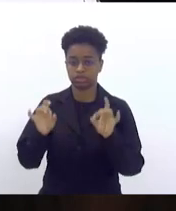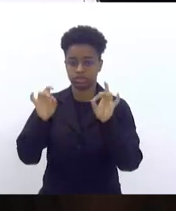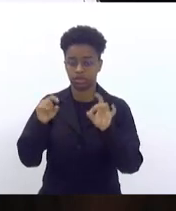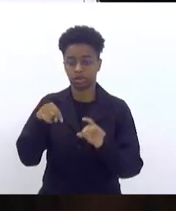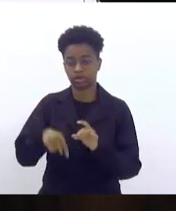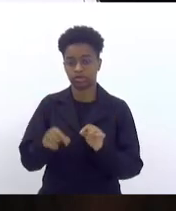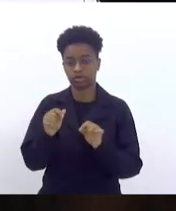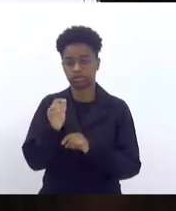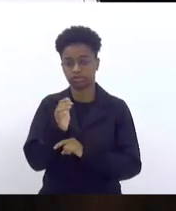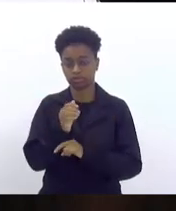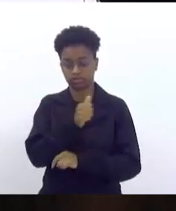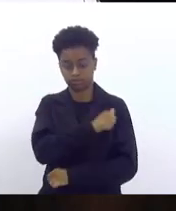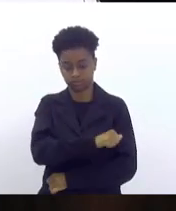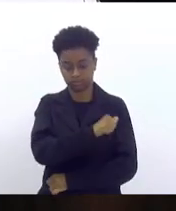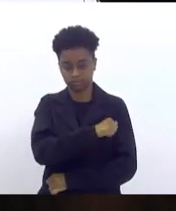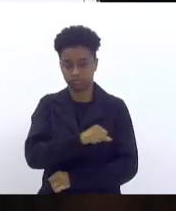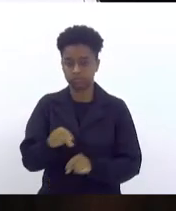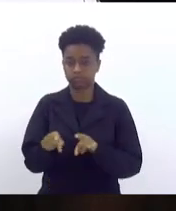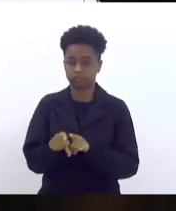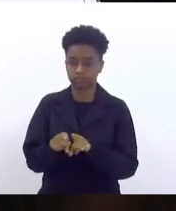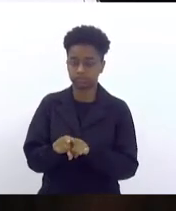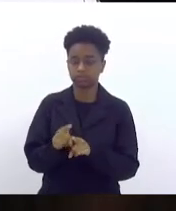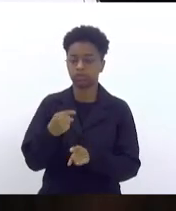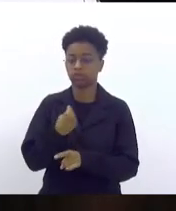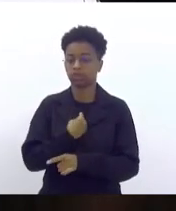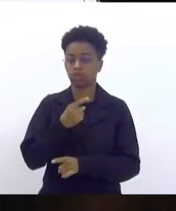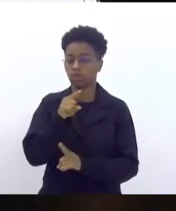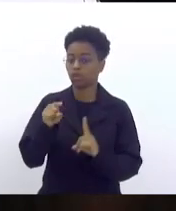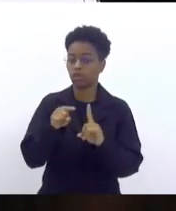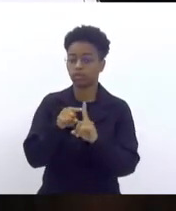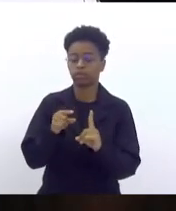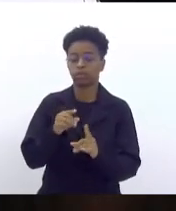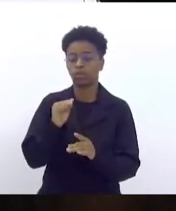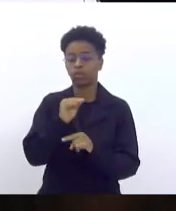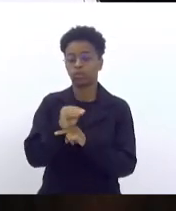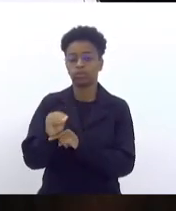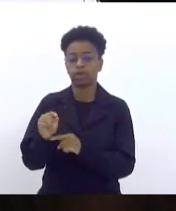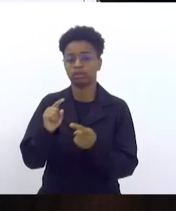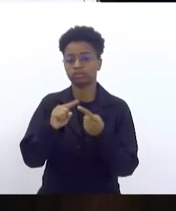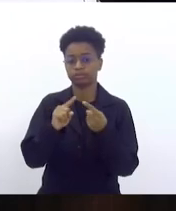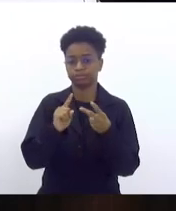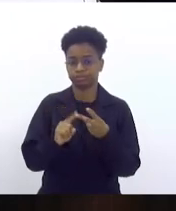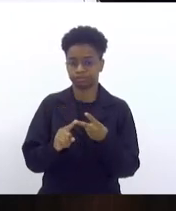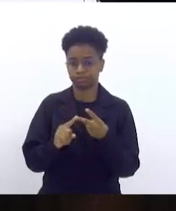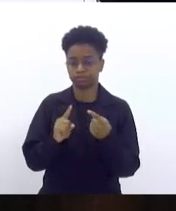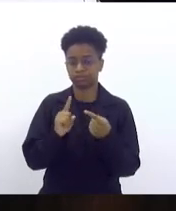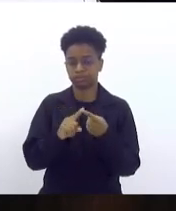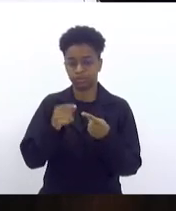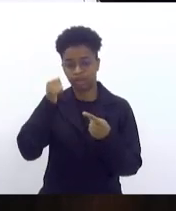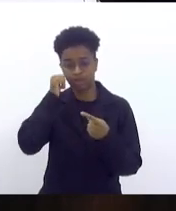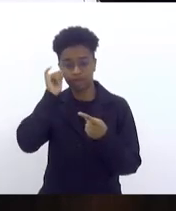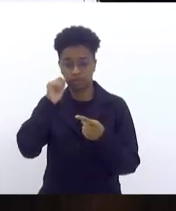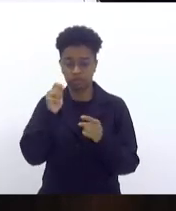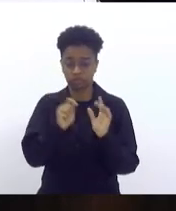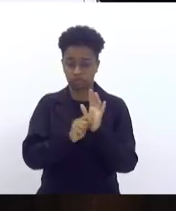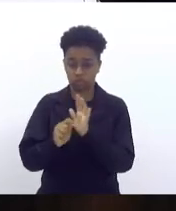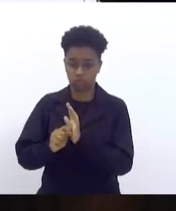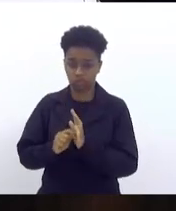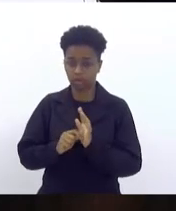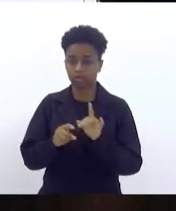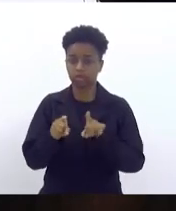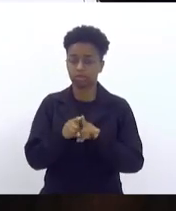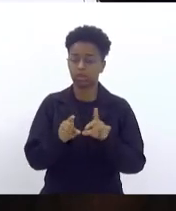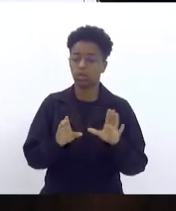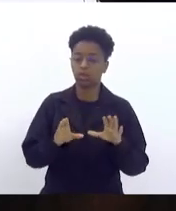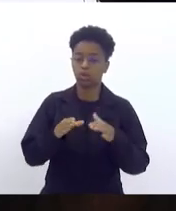e temos por missão ali cuidar de dois eixos com relação à prevenção às drogas e as comunidades terapêuticas